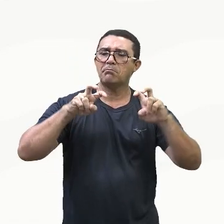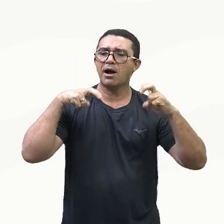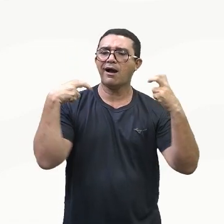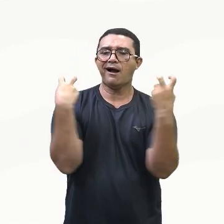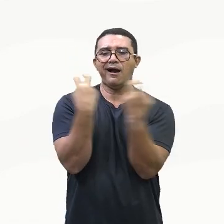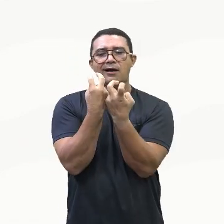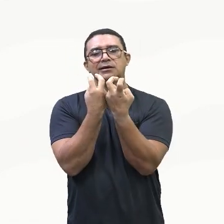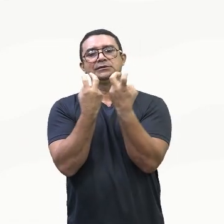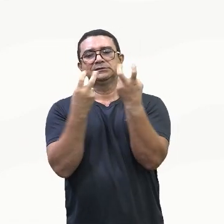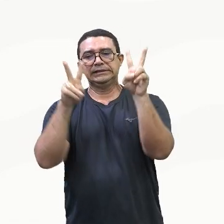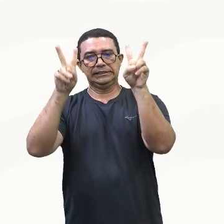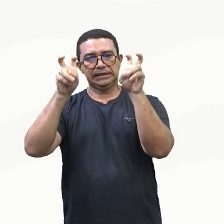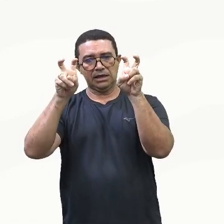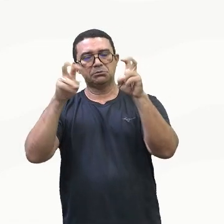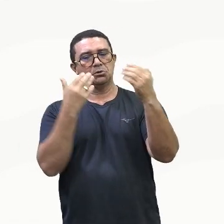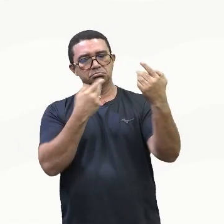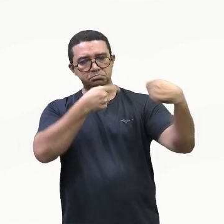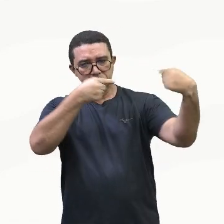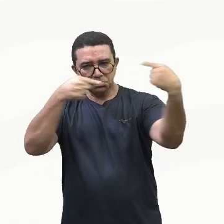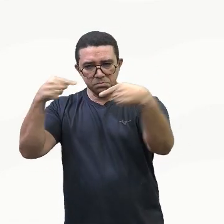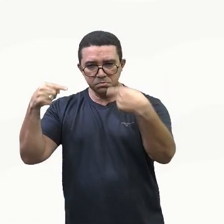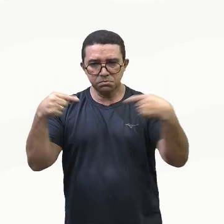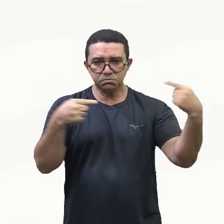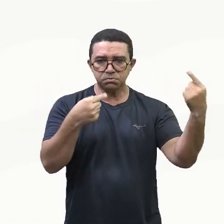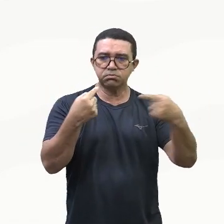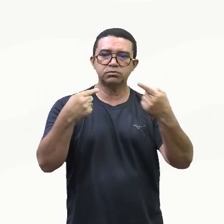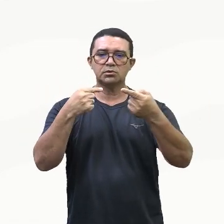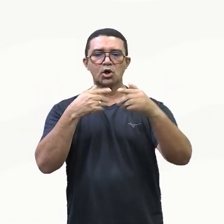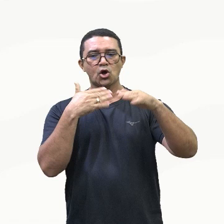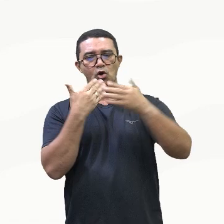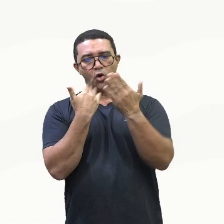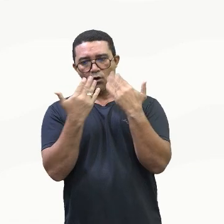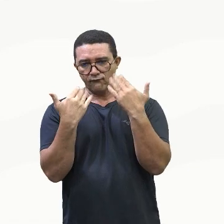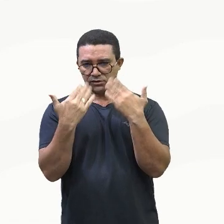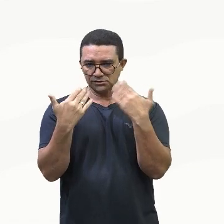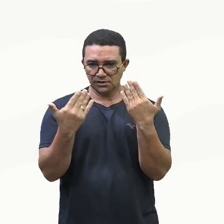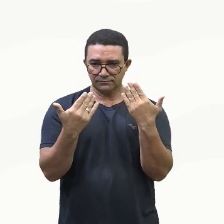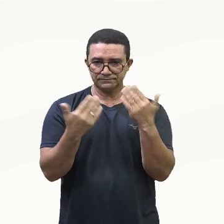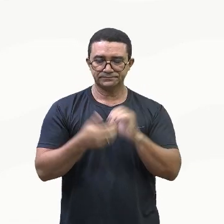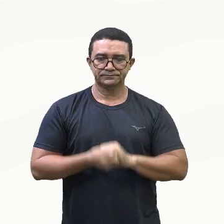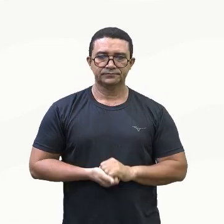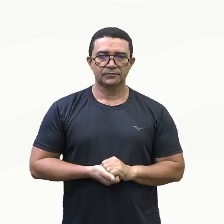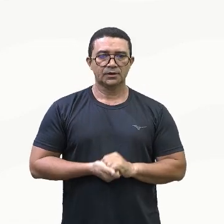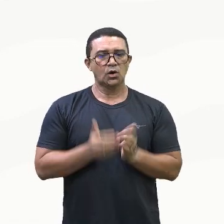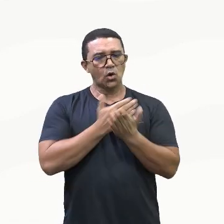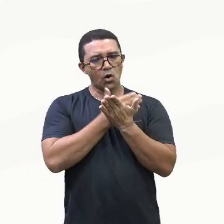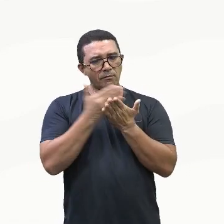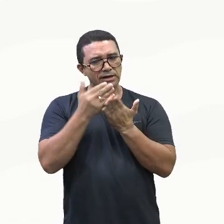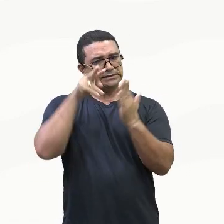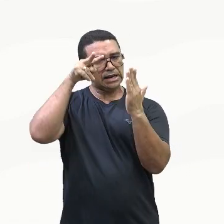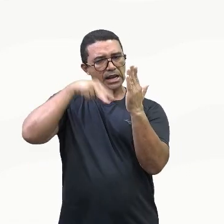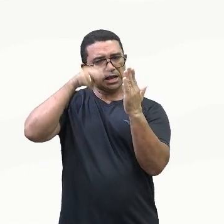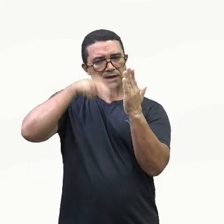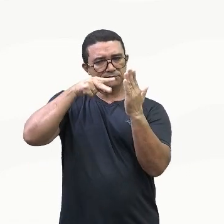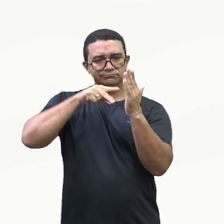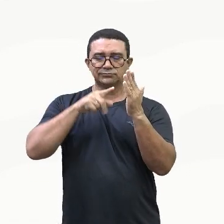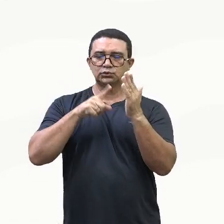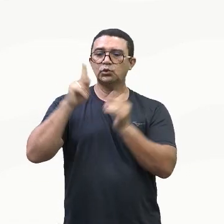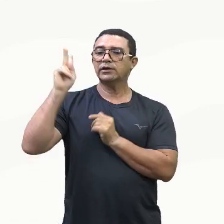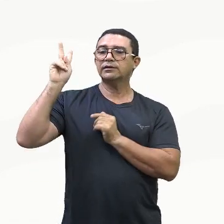explorar a temática, certo? A roda de conversa é essencial. Comece fazendo a leitura de uma história que